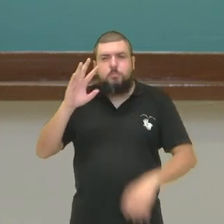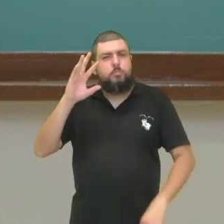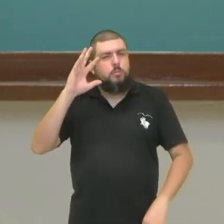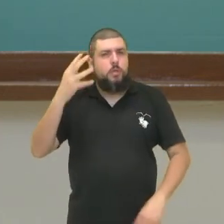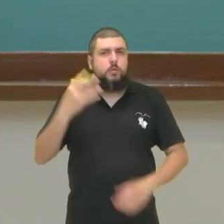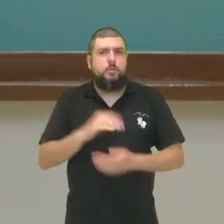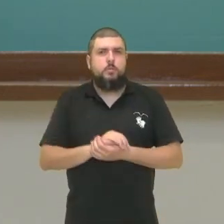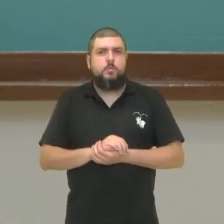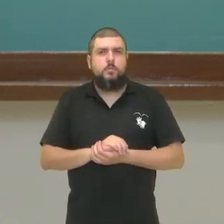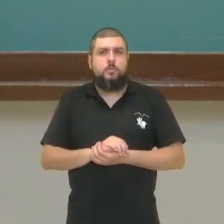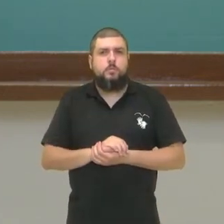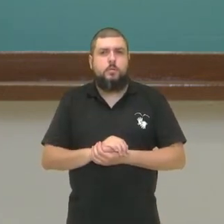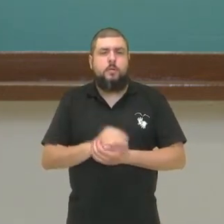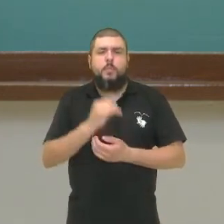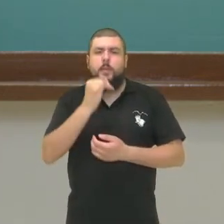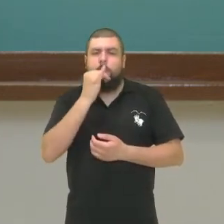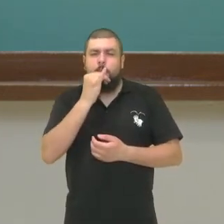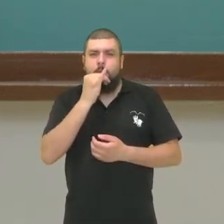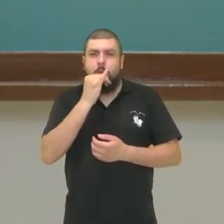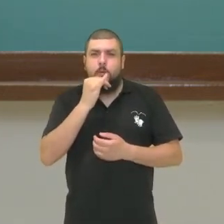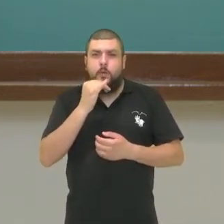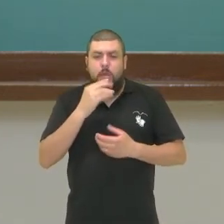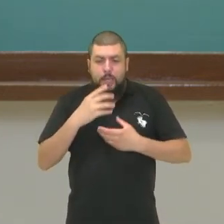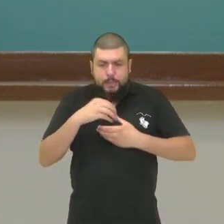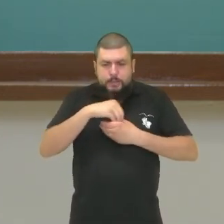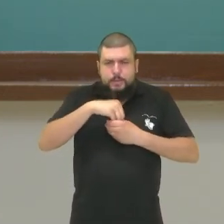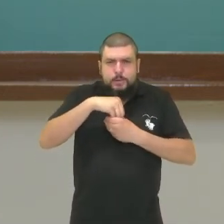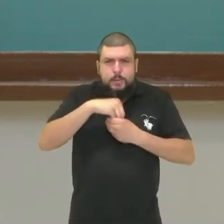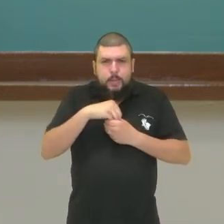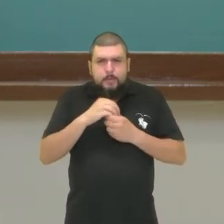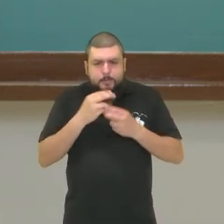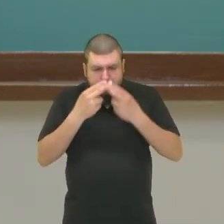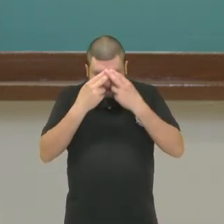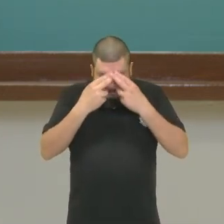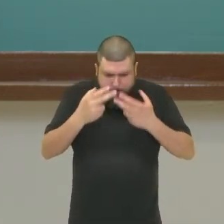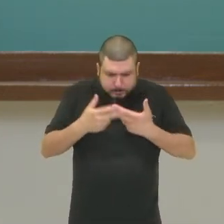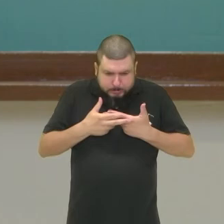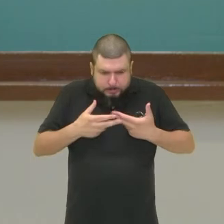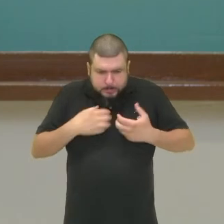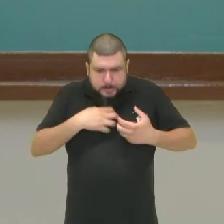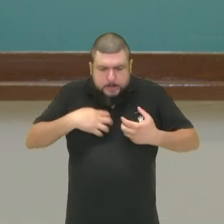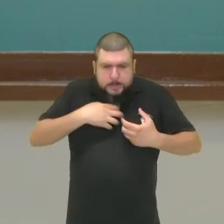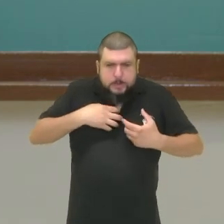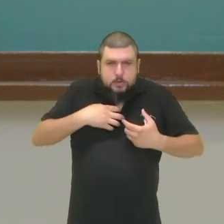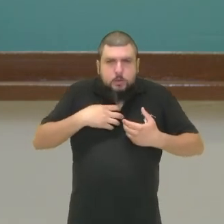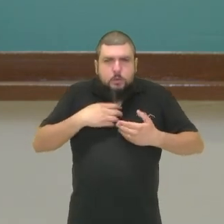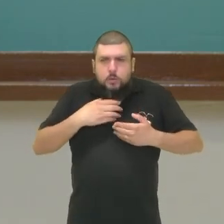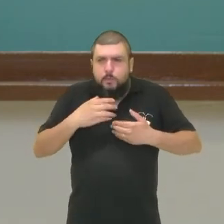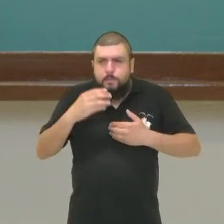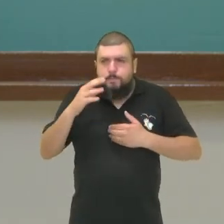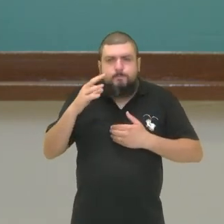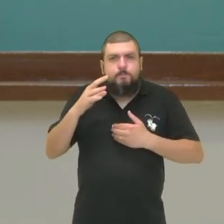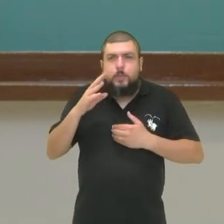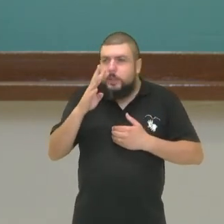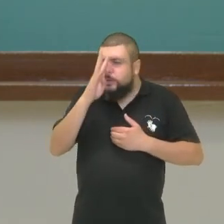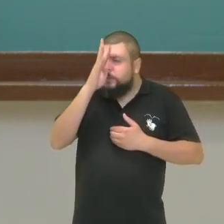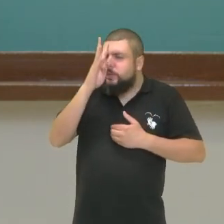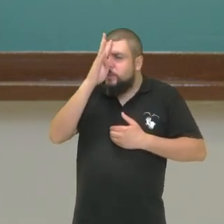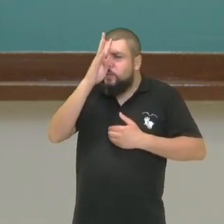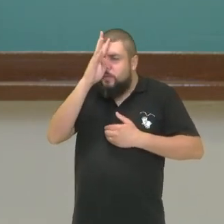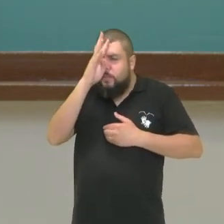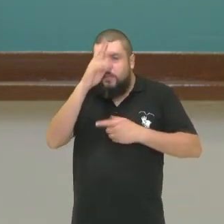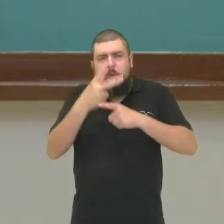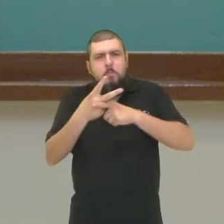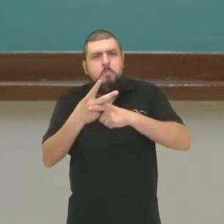ali, rígido, nós precisamos achar outras soluções, precisamos criar soluções para chegar na resolução daquele